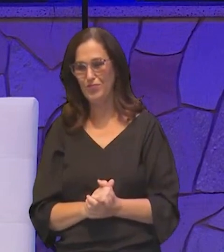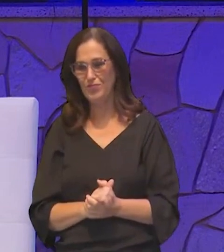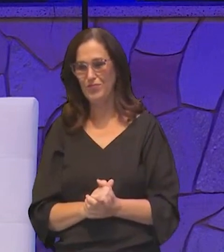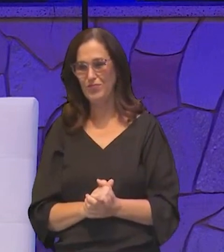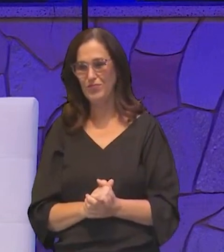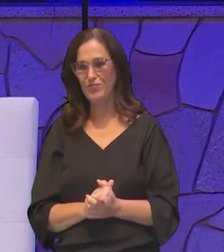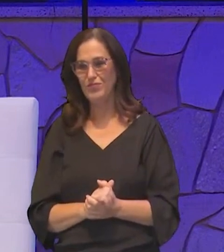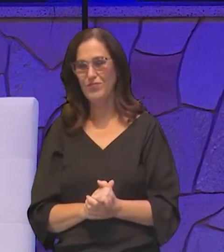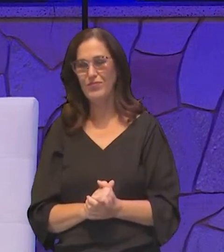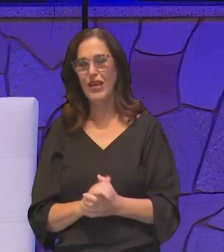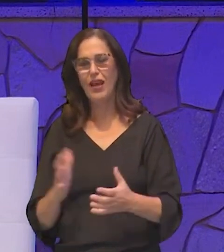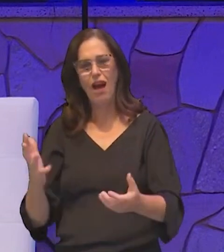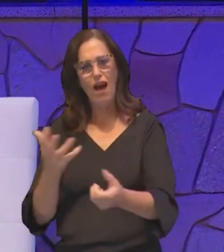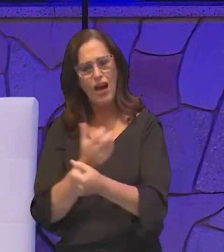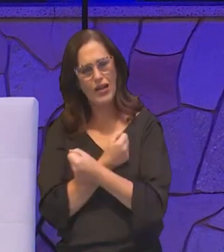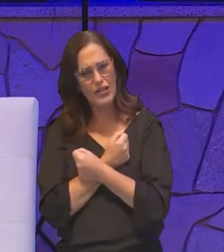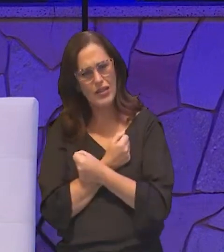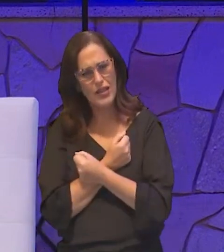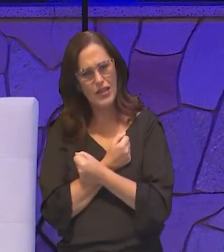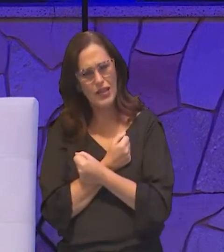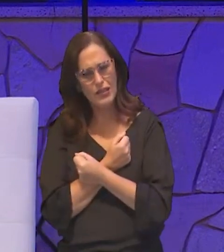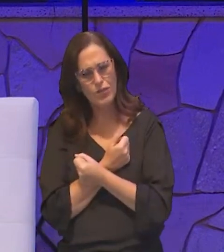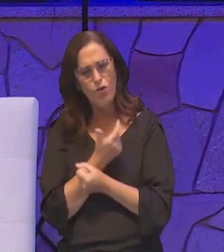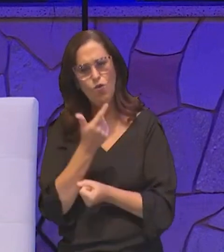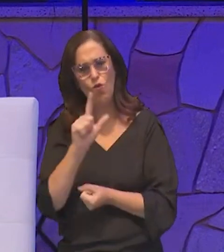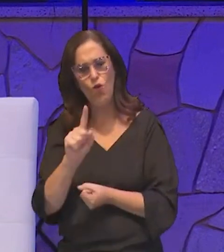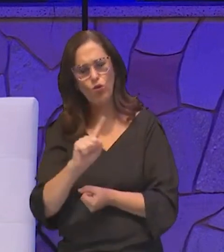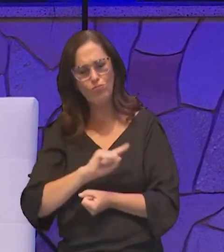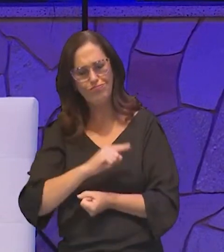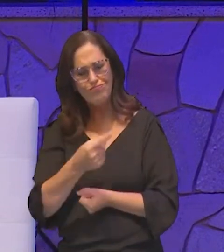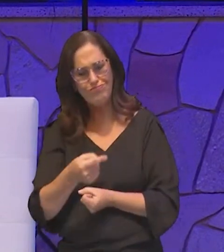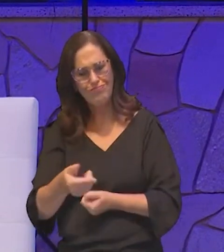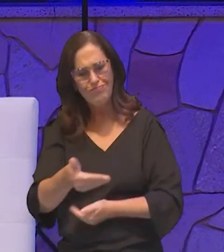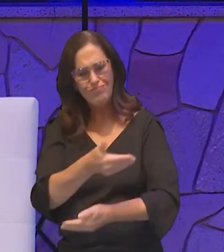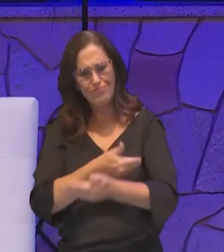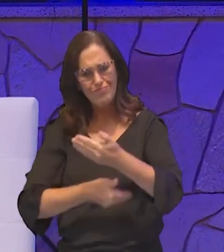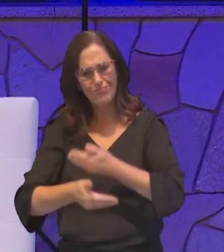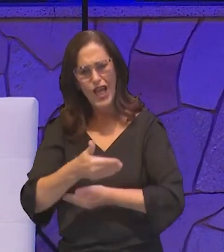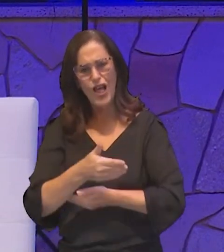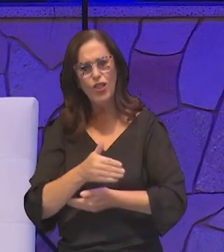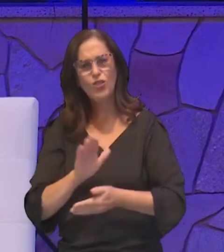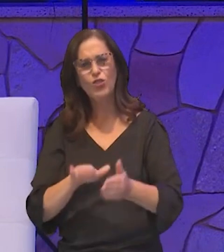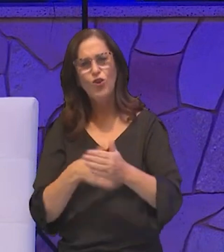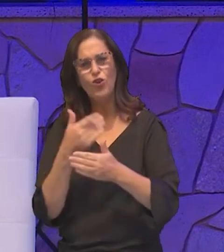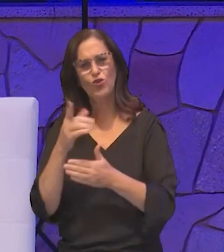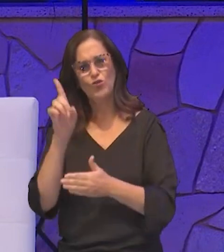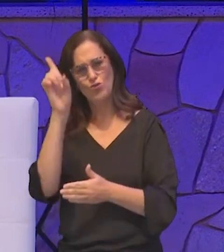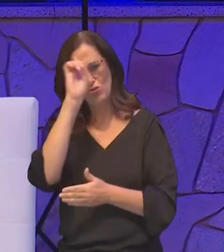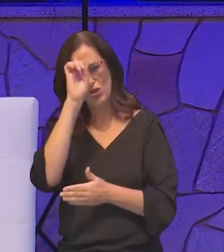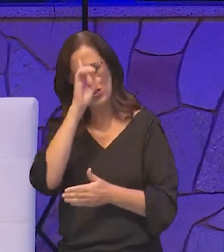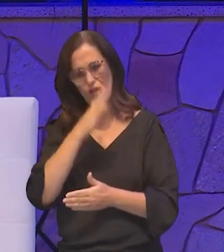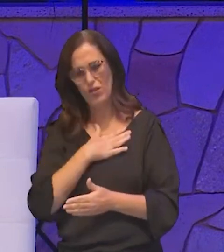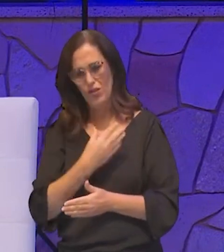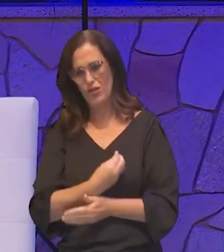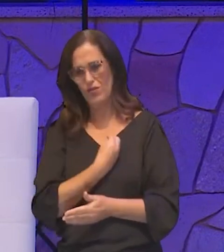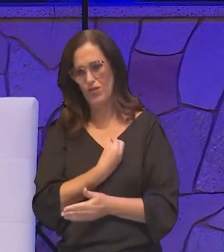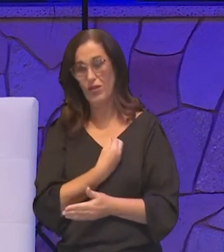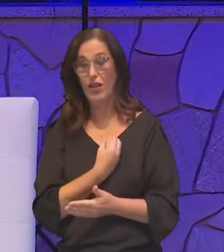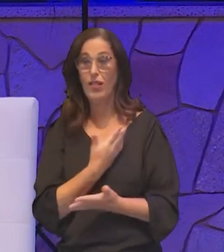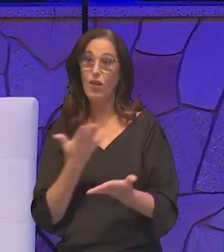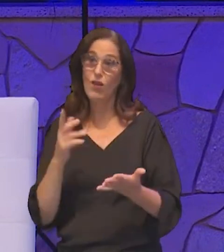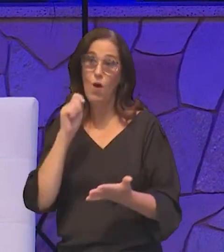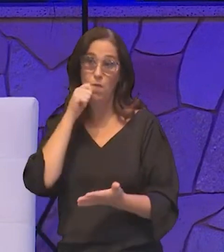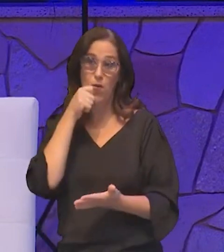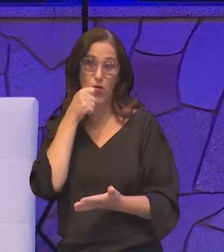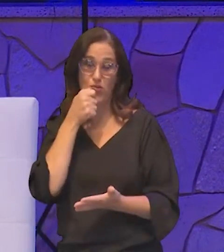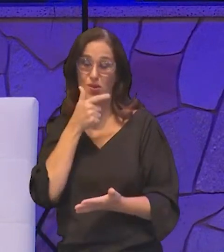Nós devemos acolher o próximo todos os dias da nossa vida, dessa mesma forma. Talvez você não vai ter um pão de queijo,